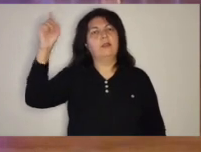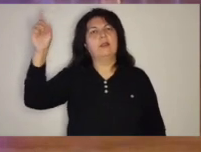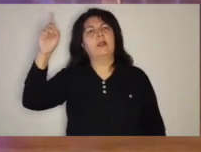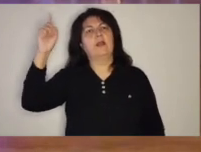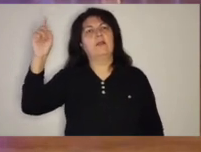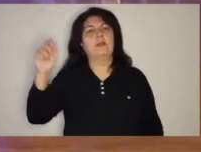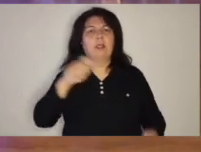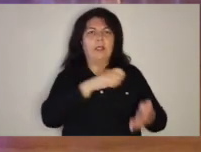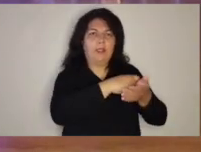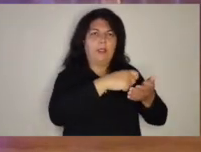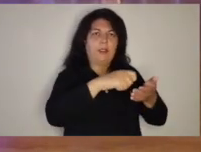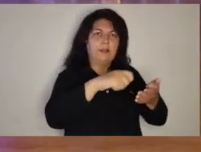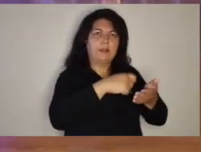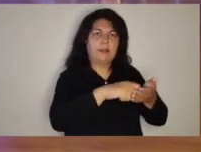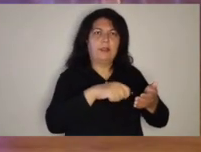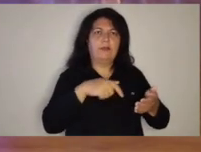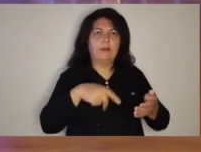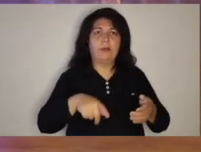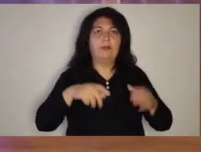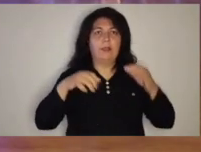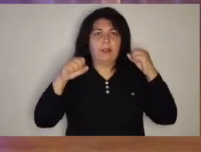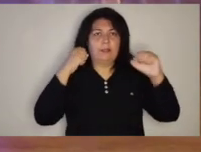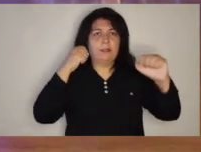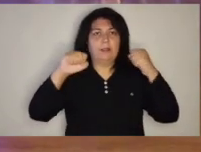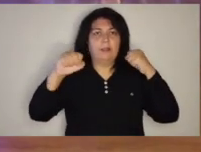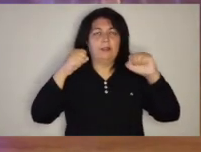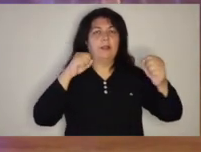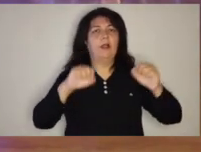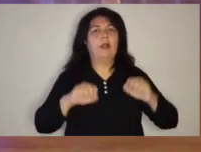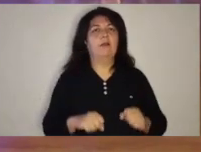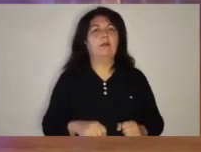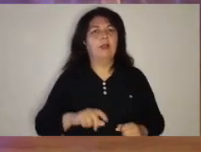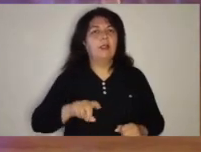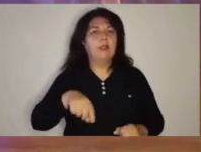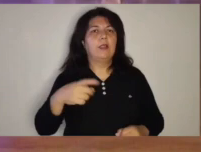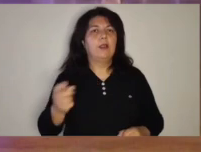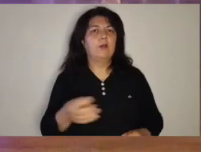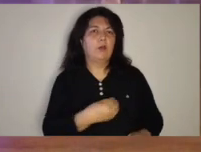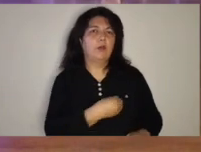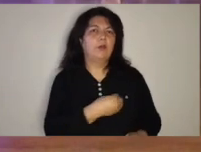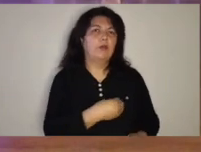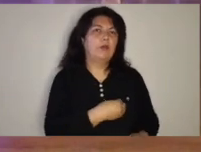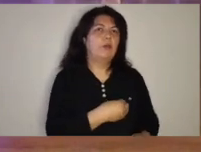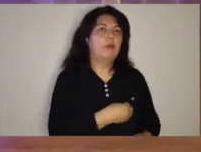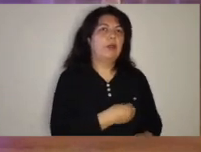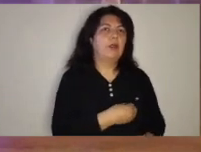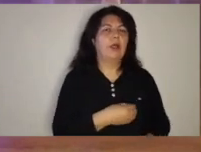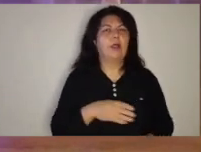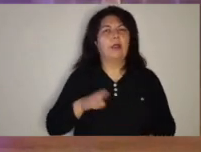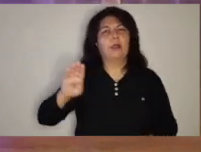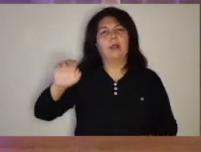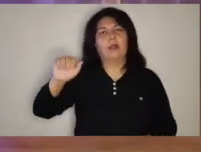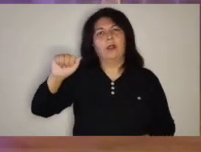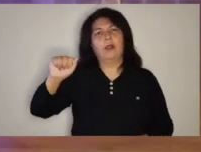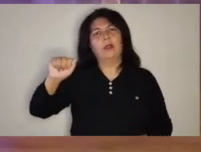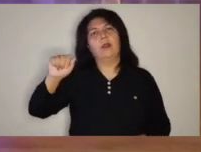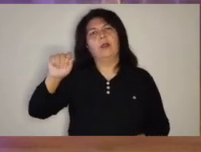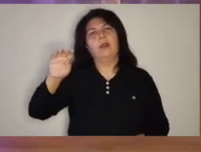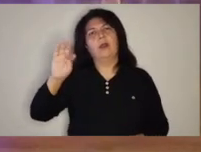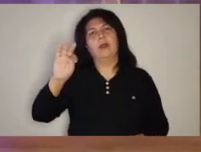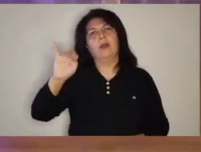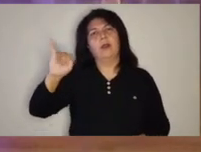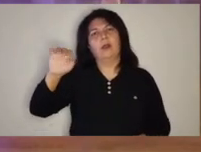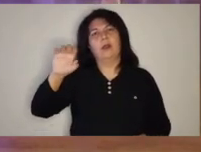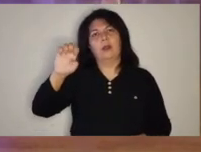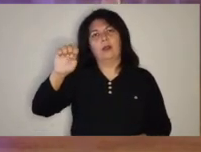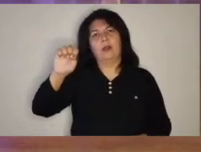salmo depois do pecado que ele cometeu de Batseba, de Urias. Ele fez